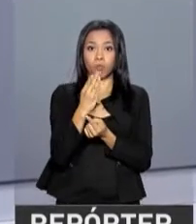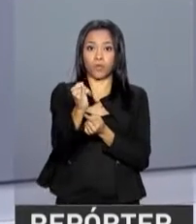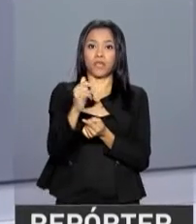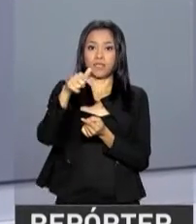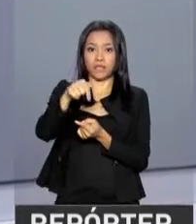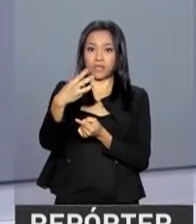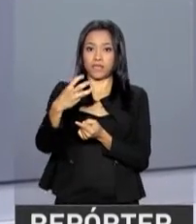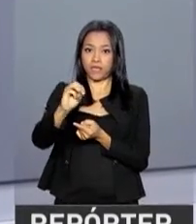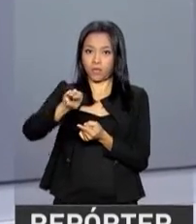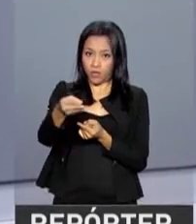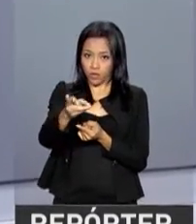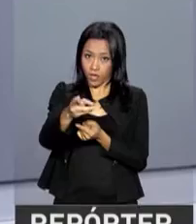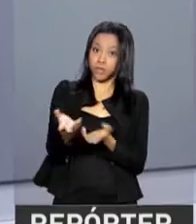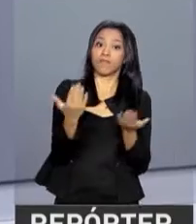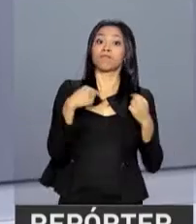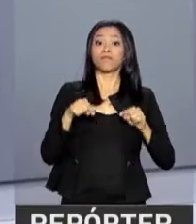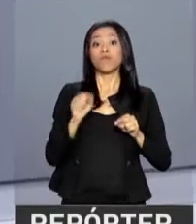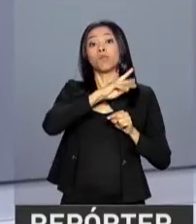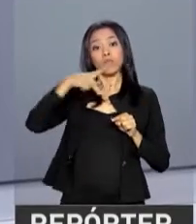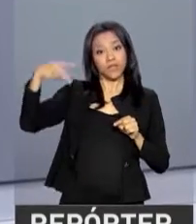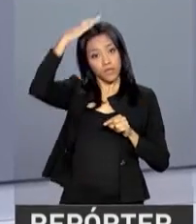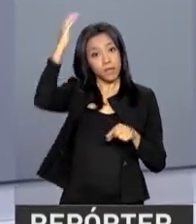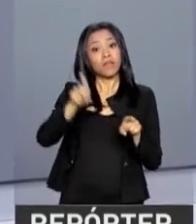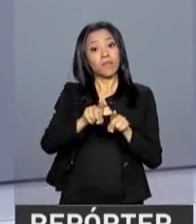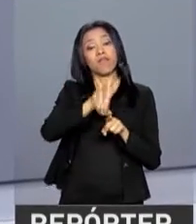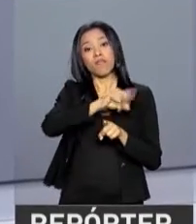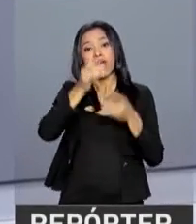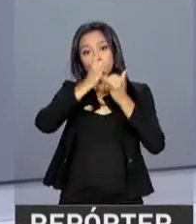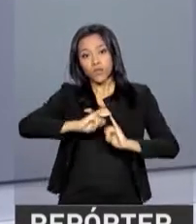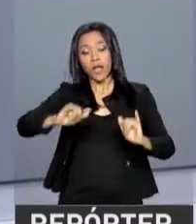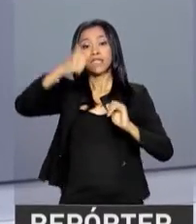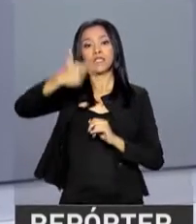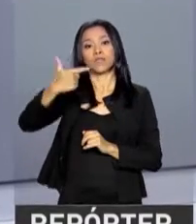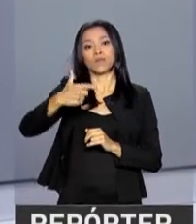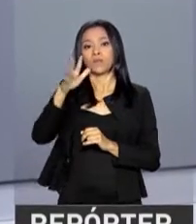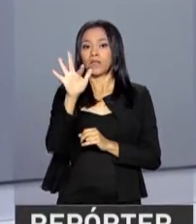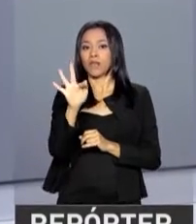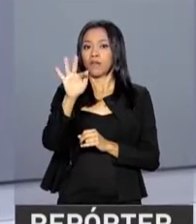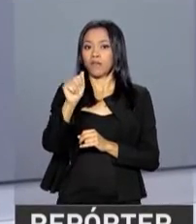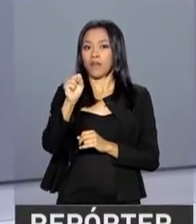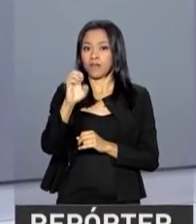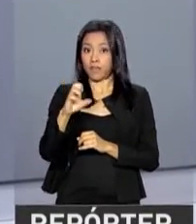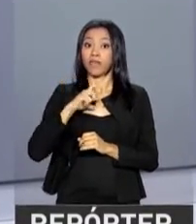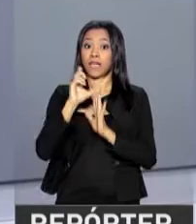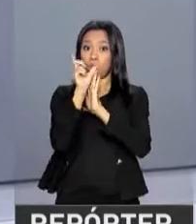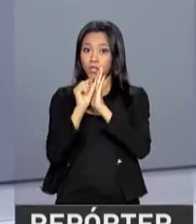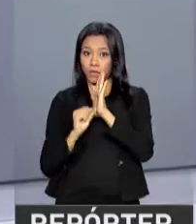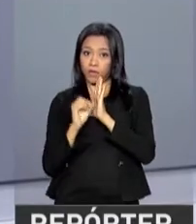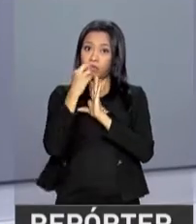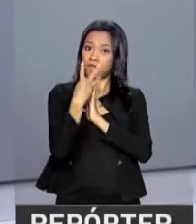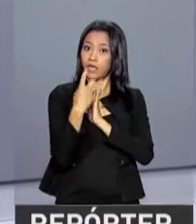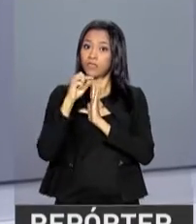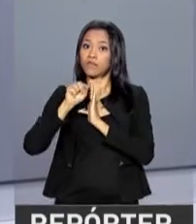milhões de reais o presidente também vai lançar a segunda fase do programa que terá um orçamento de 3 bilhões e meio de